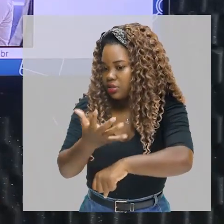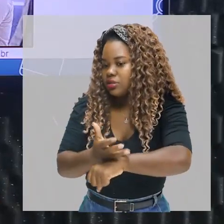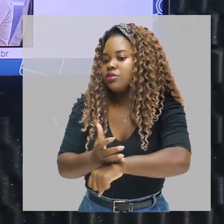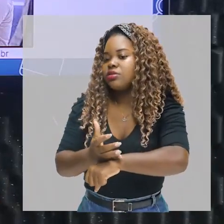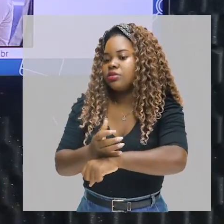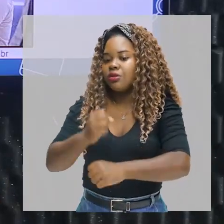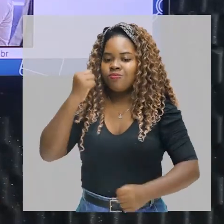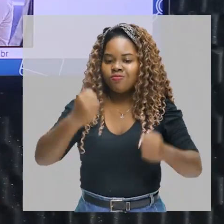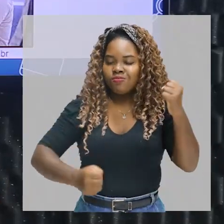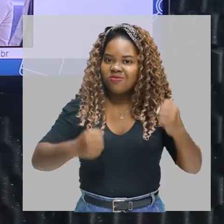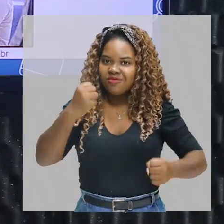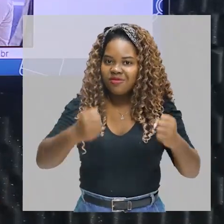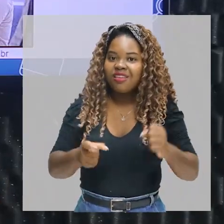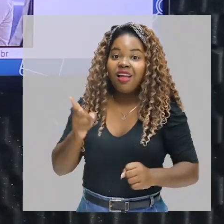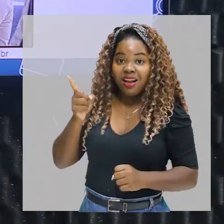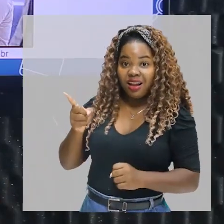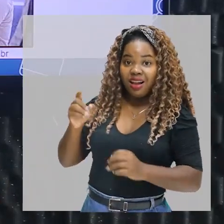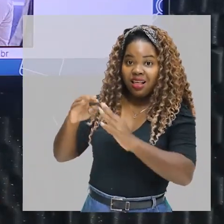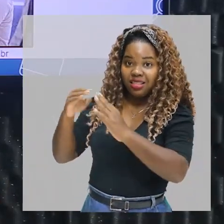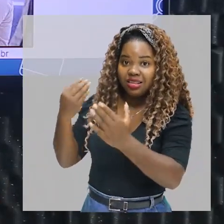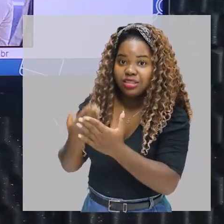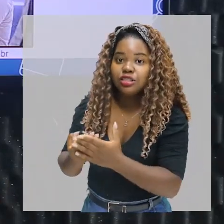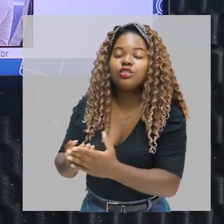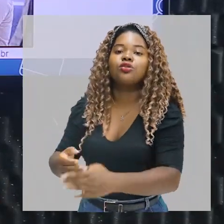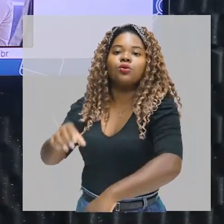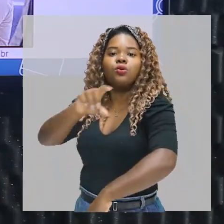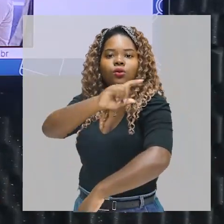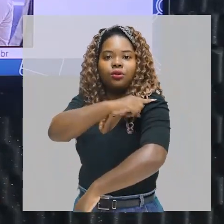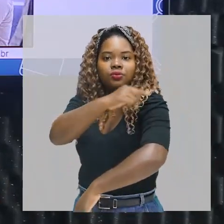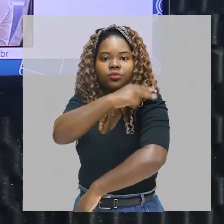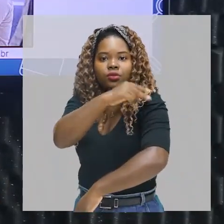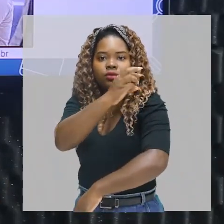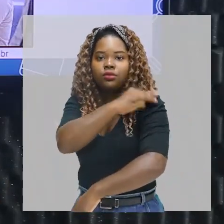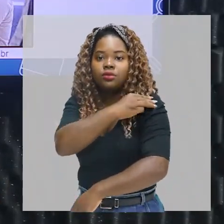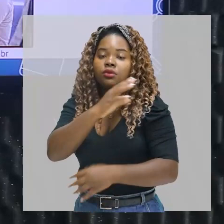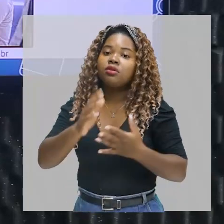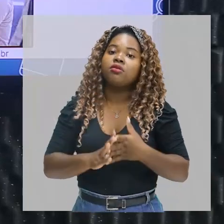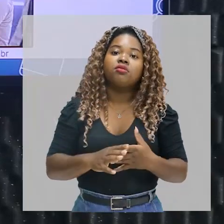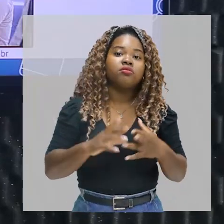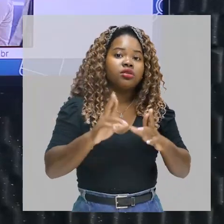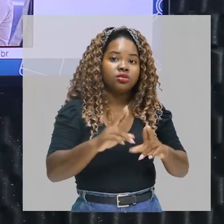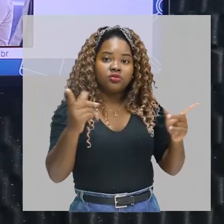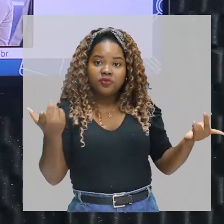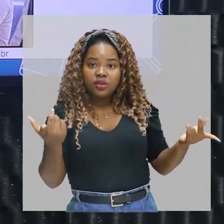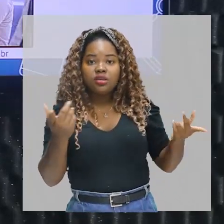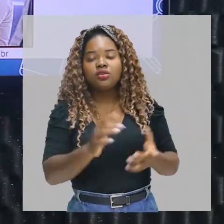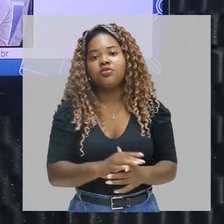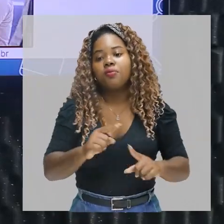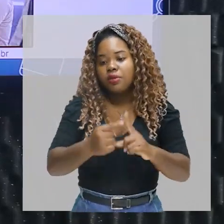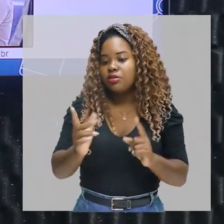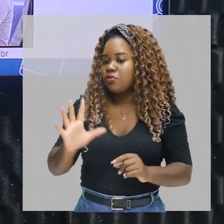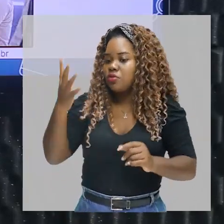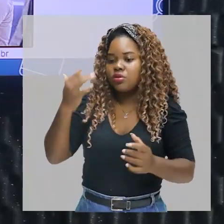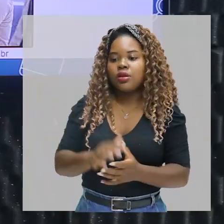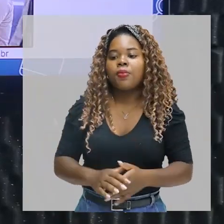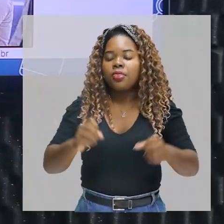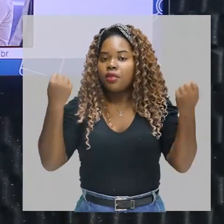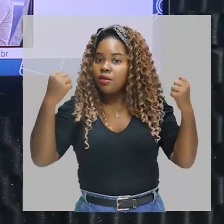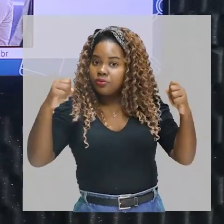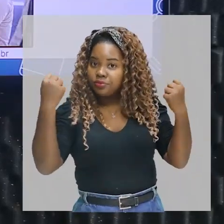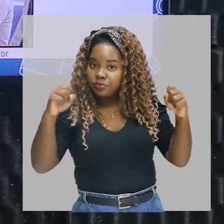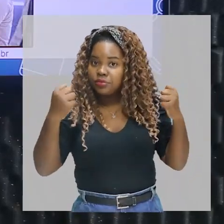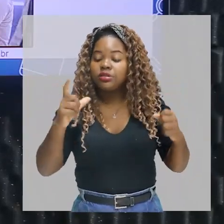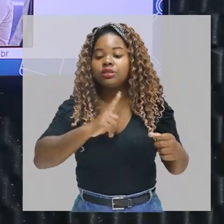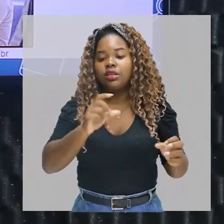exemplo, o atletismo lá, eu havia disputado, havia acontecido alguma coisa diferente na minha vida, mas não foi ofertado. Então, a educação física